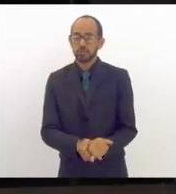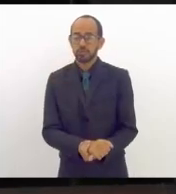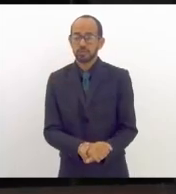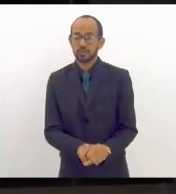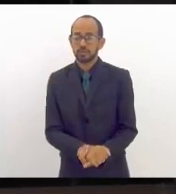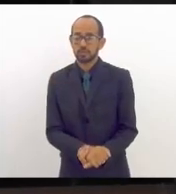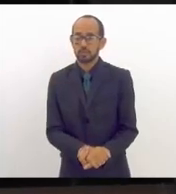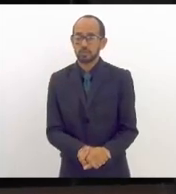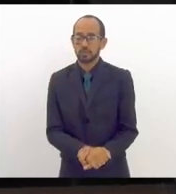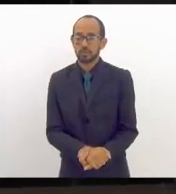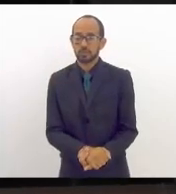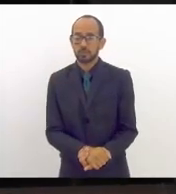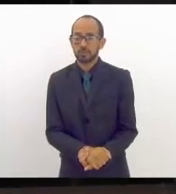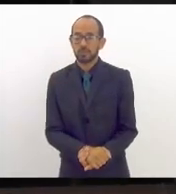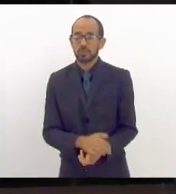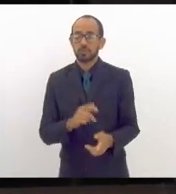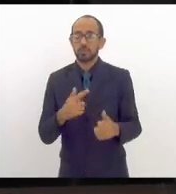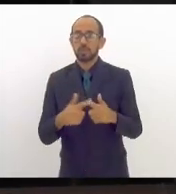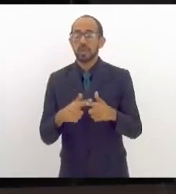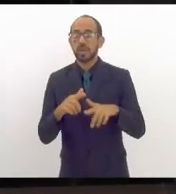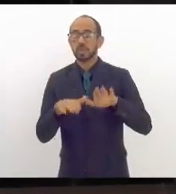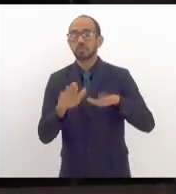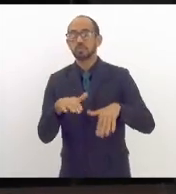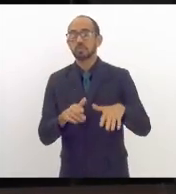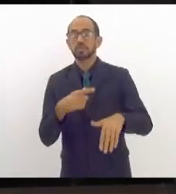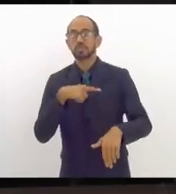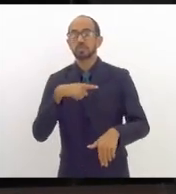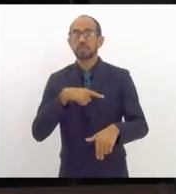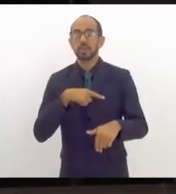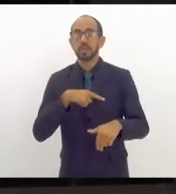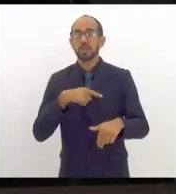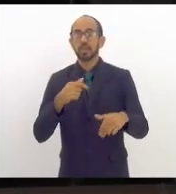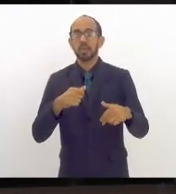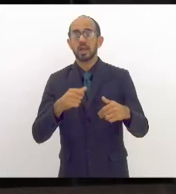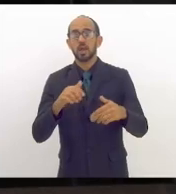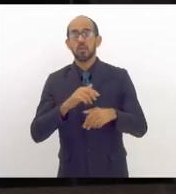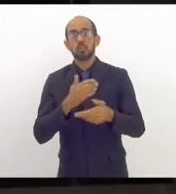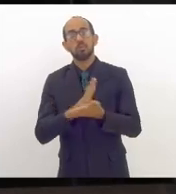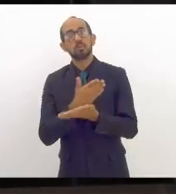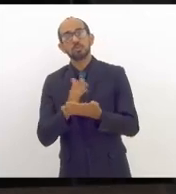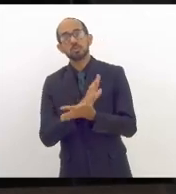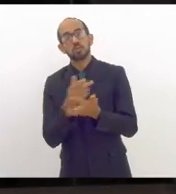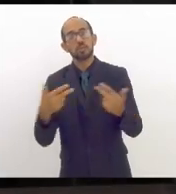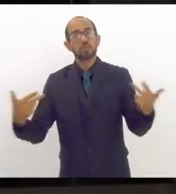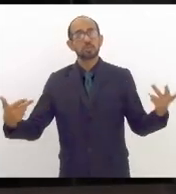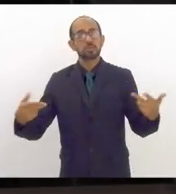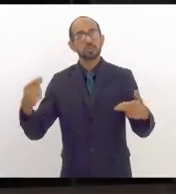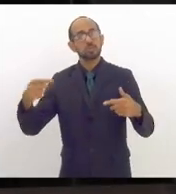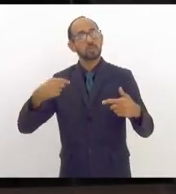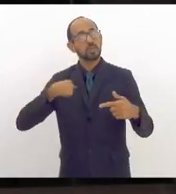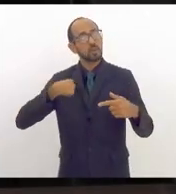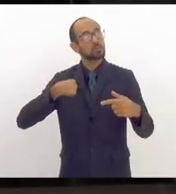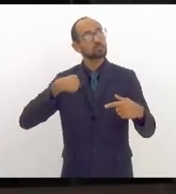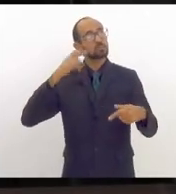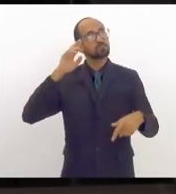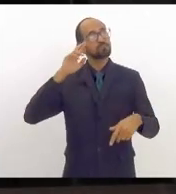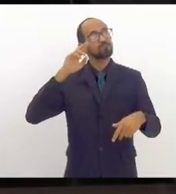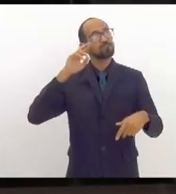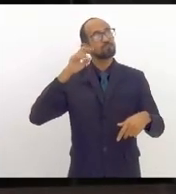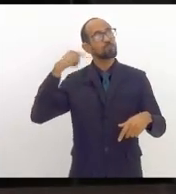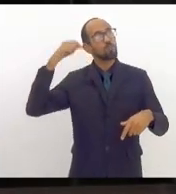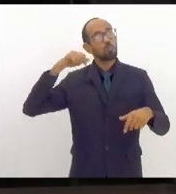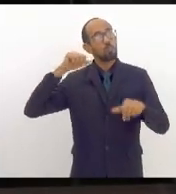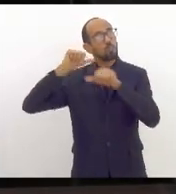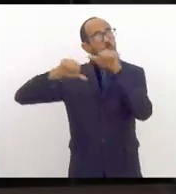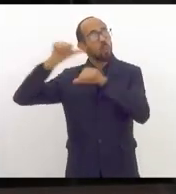até para de repente às vezes para até existir alguma coisa que me convença daquilo que eu tava pensando